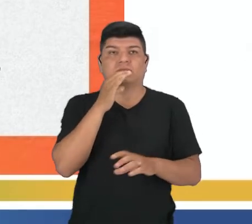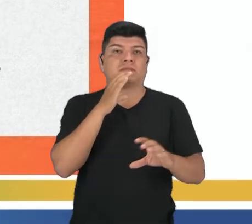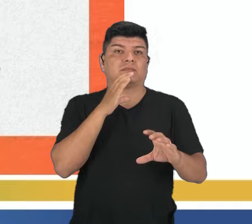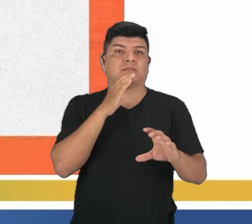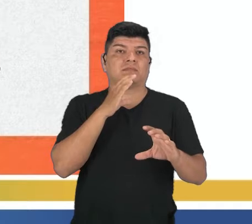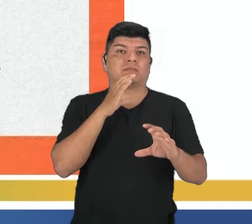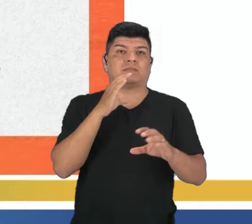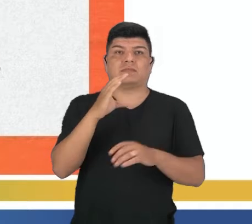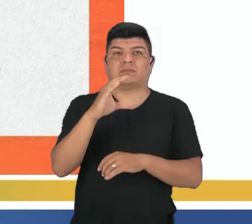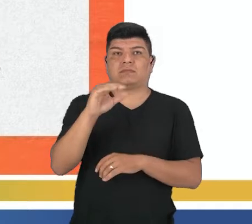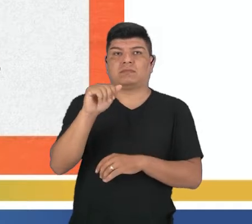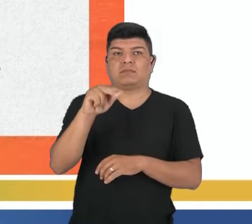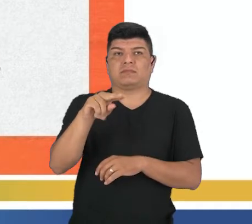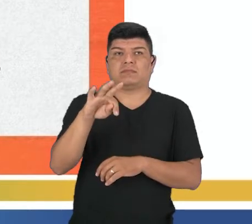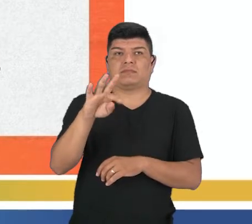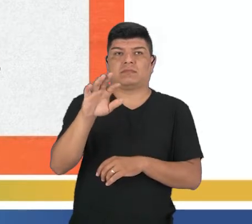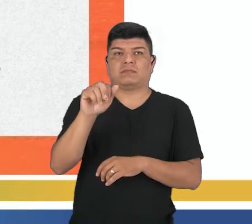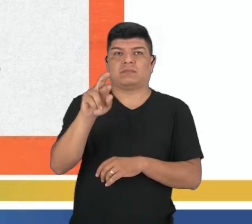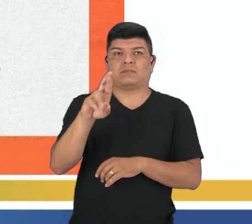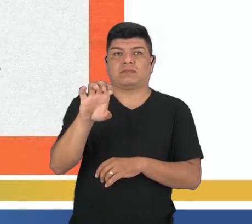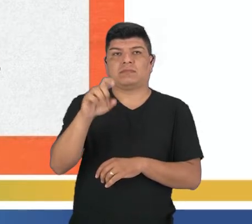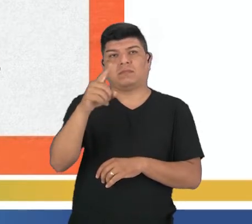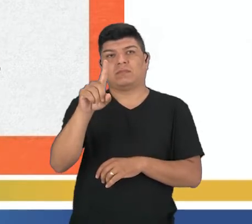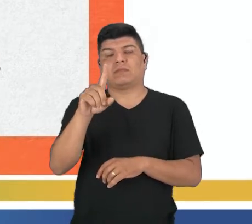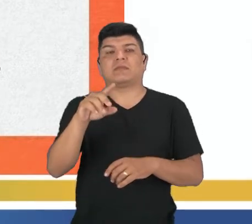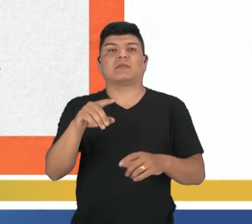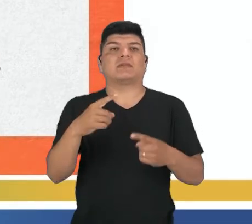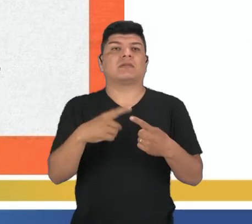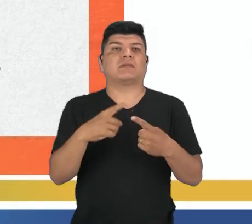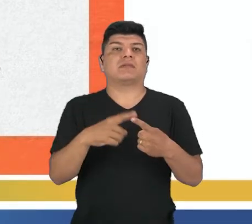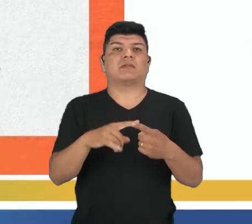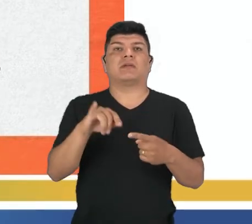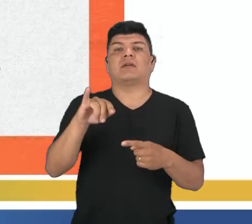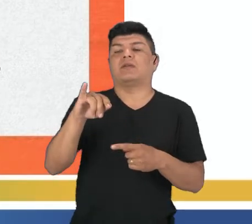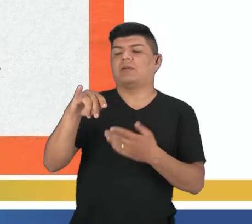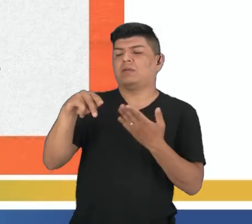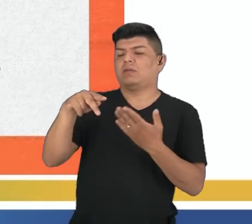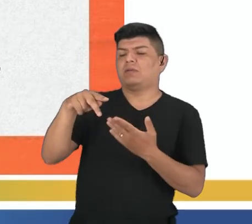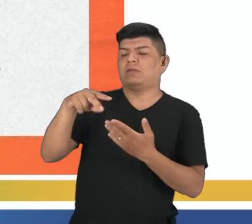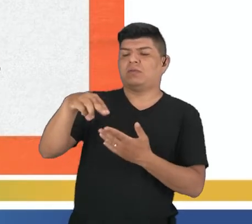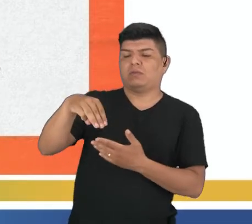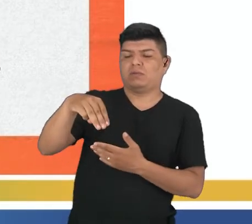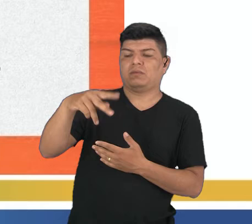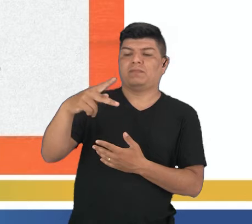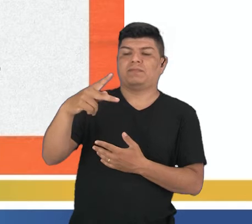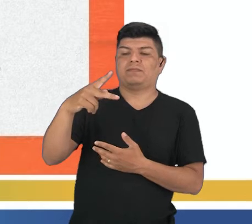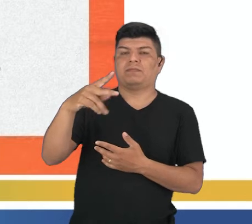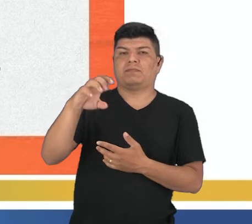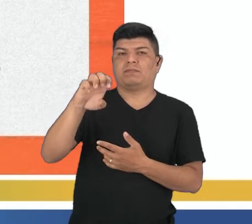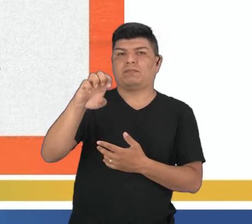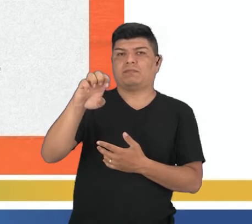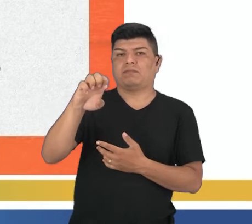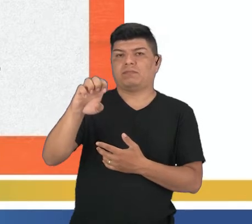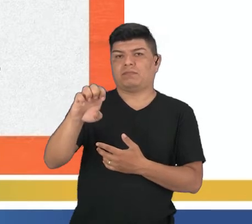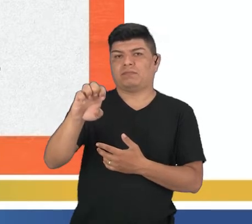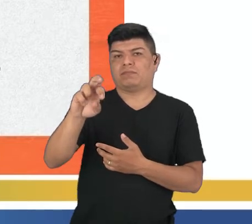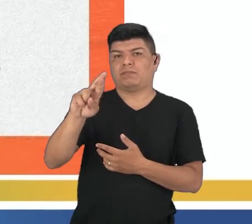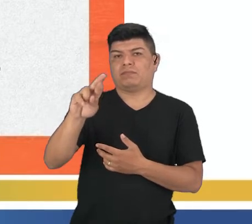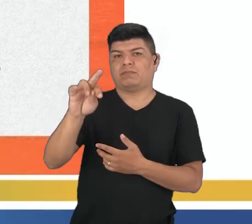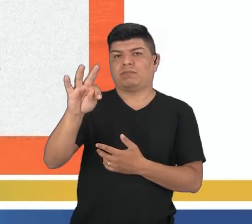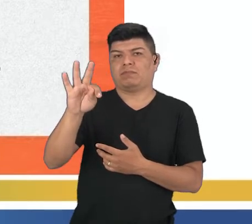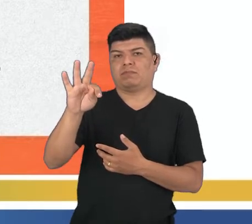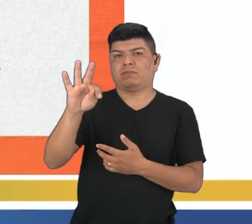cantarei, né? Então, assim, galerinha, por que se chama imperfeito, né? O futuro? Porque, galerinha, futuro imperfeito porque é uma